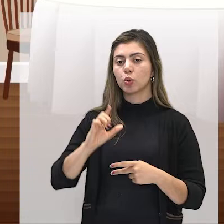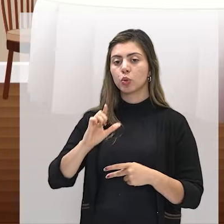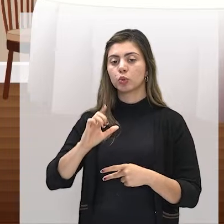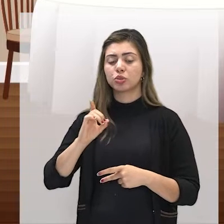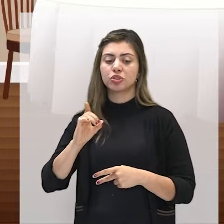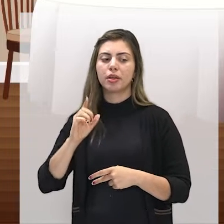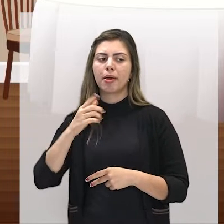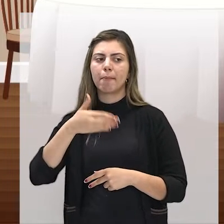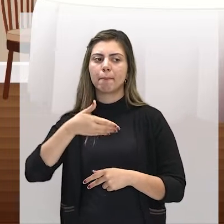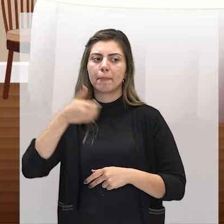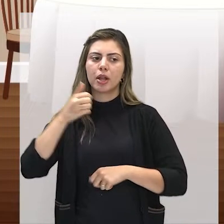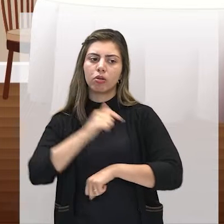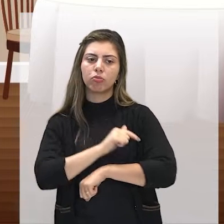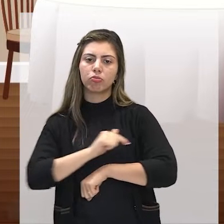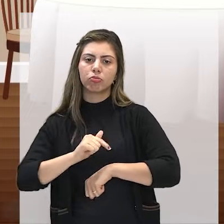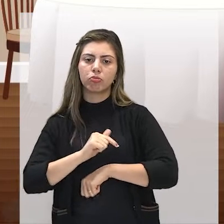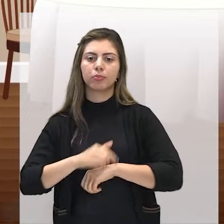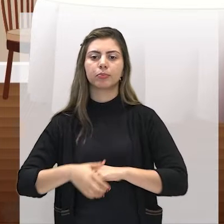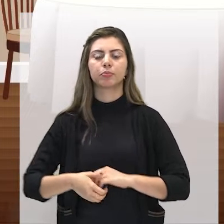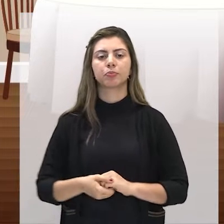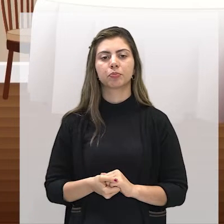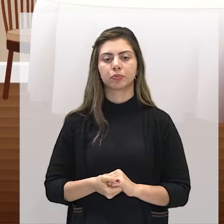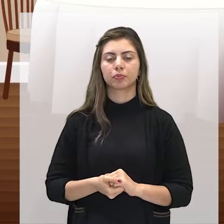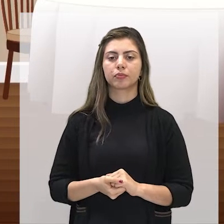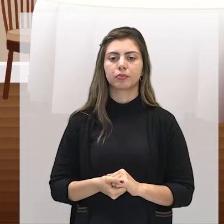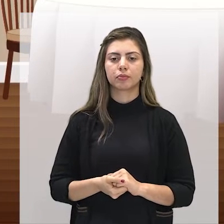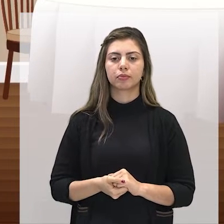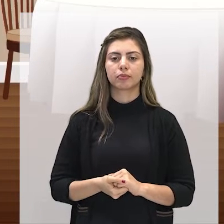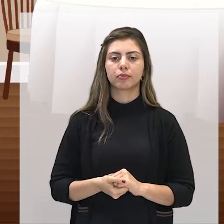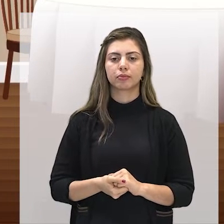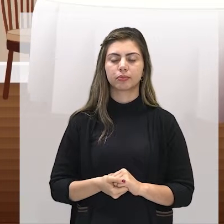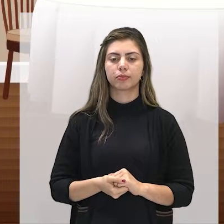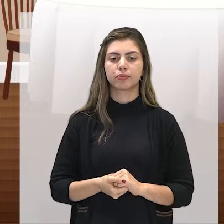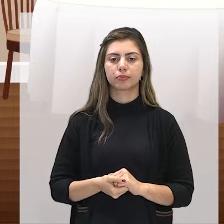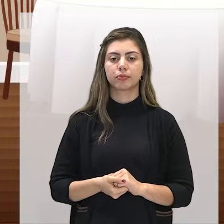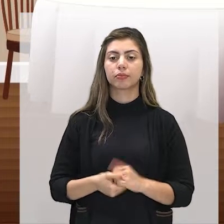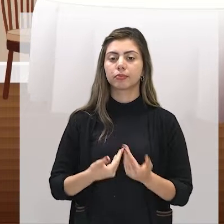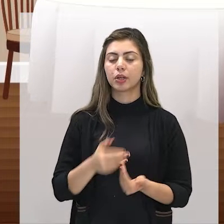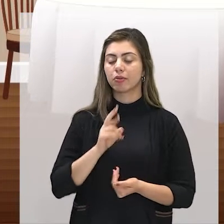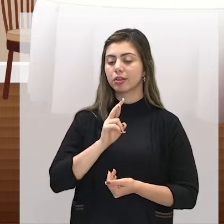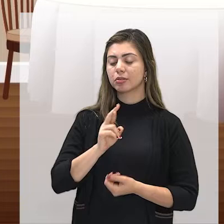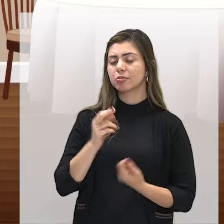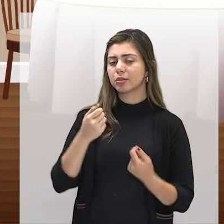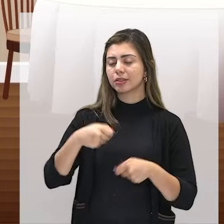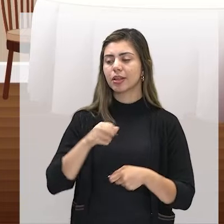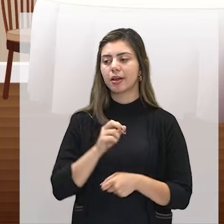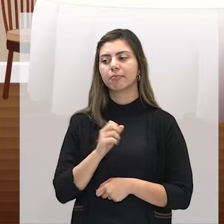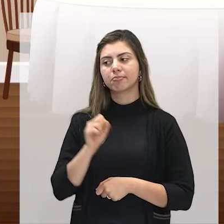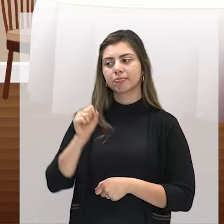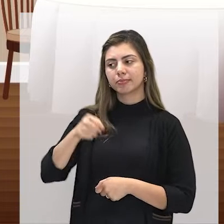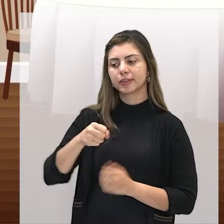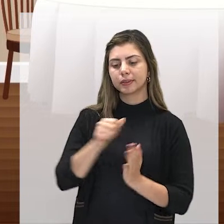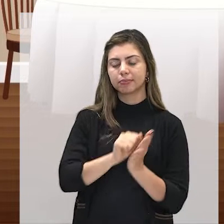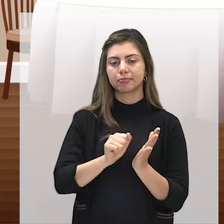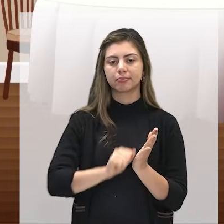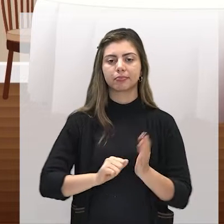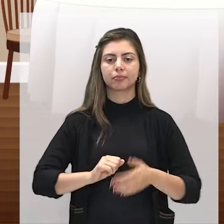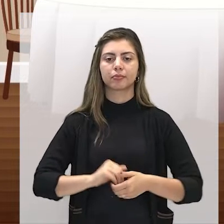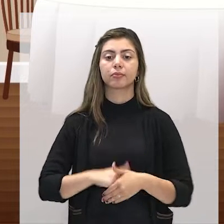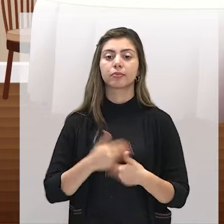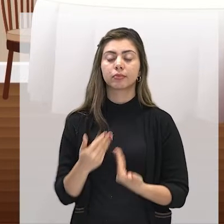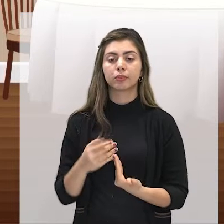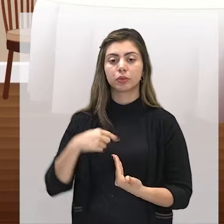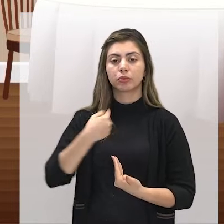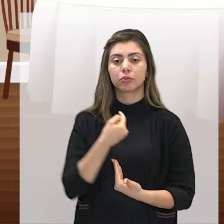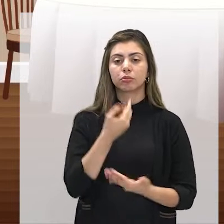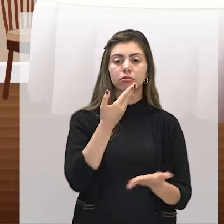vez mais, né, a resposta poderia ser sure, of course, qualquer uma dessas respostas confirmando o pedido delas, tá certo? Então, o que nós já